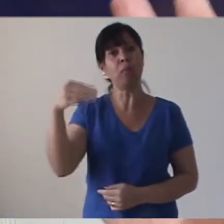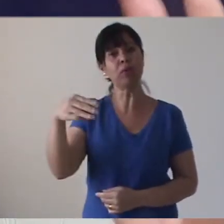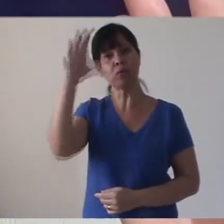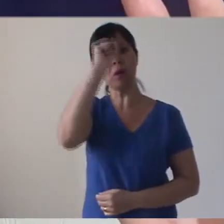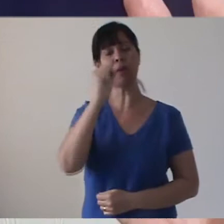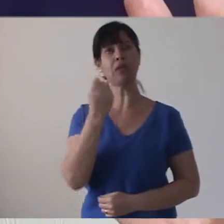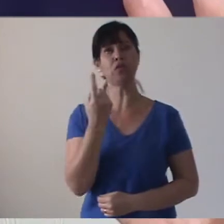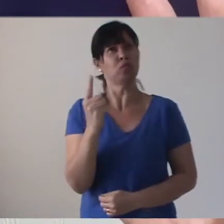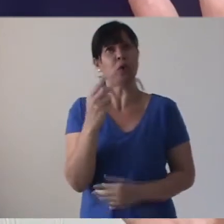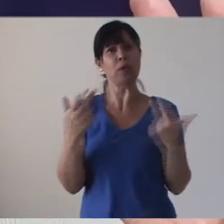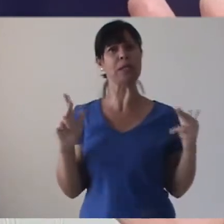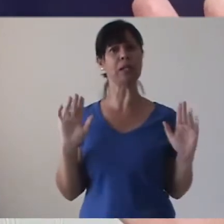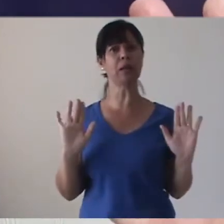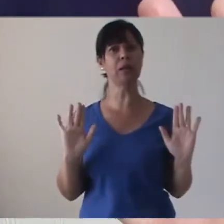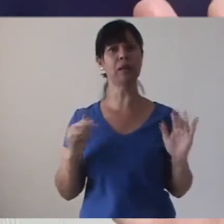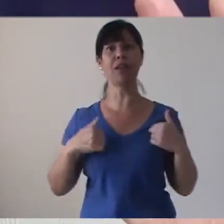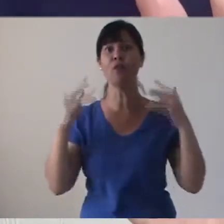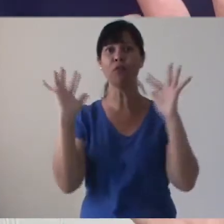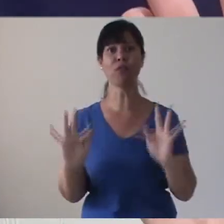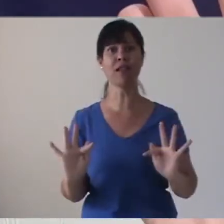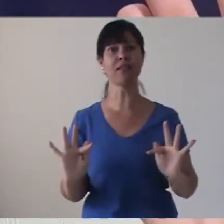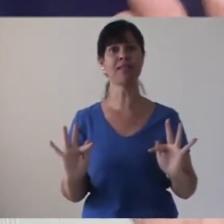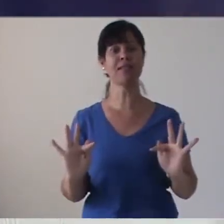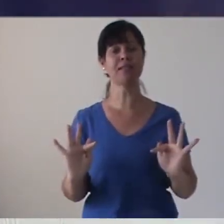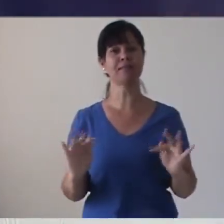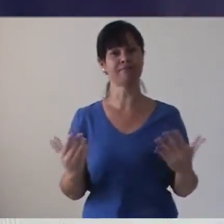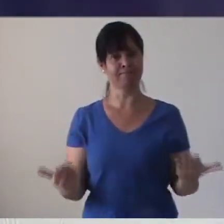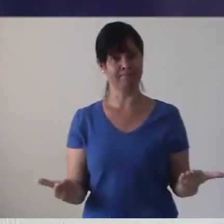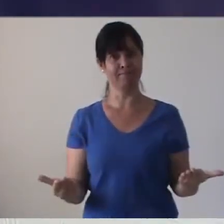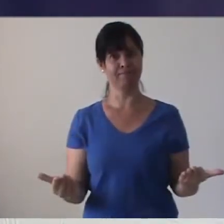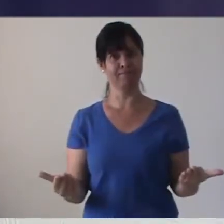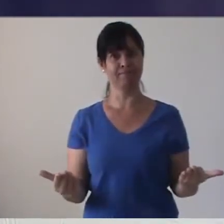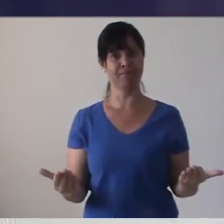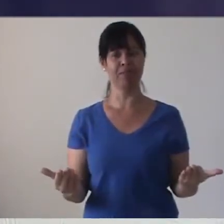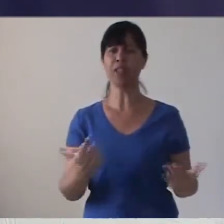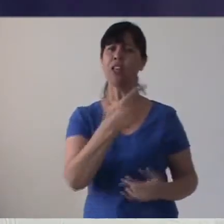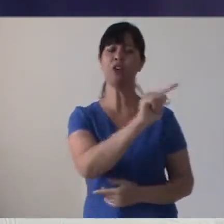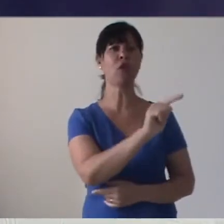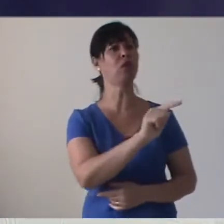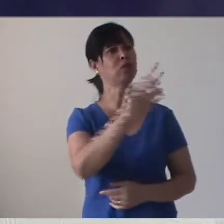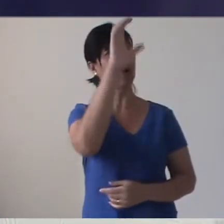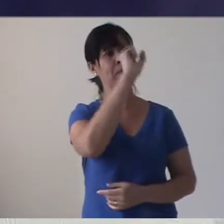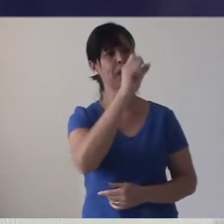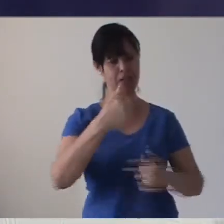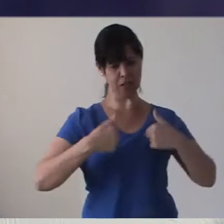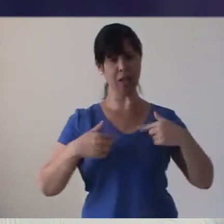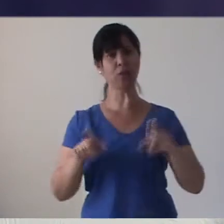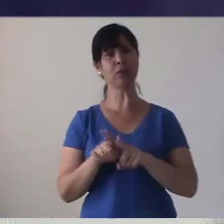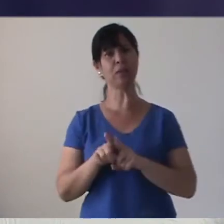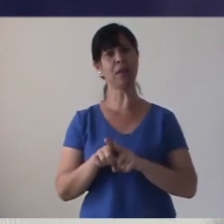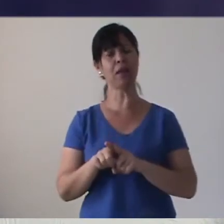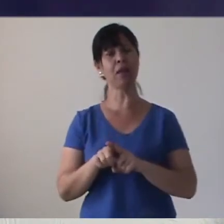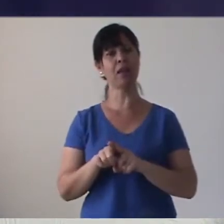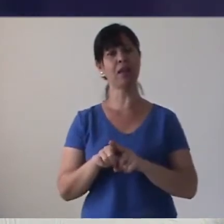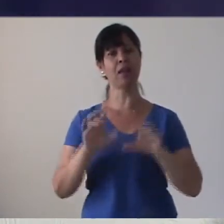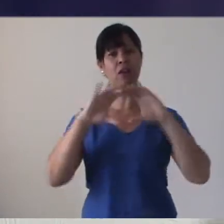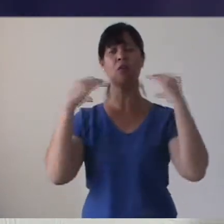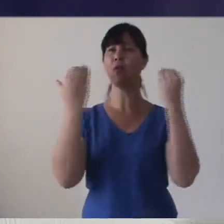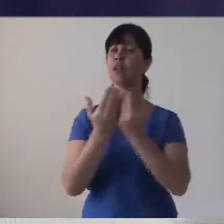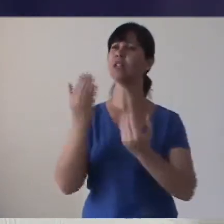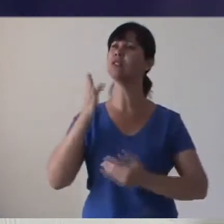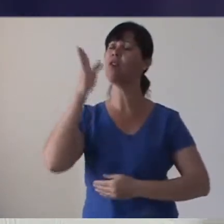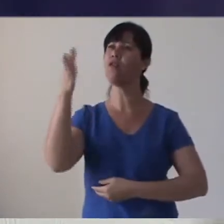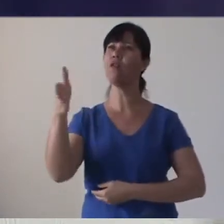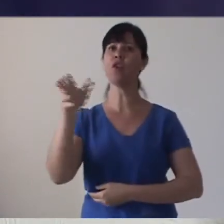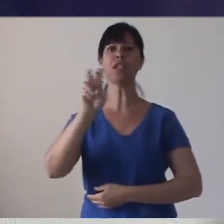já fico feliz, tá? E eu ouço outra pessoa e também aprendo. 5 minutos que eu ouço, falo,